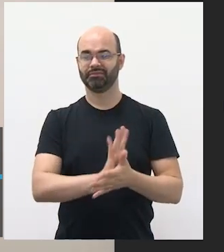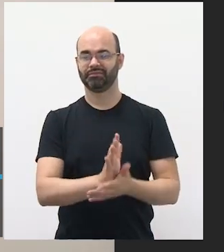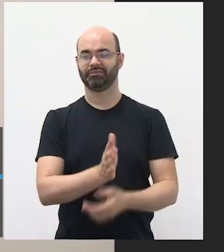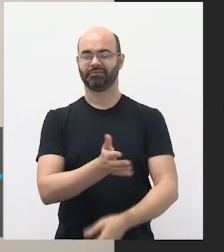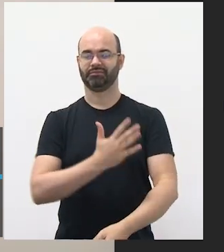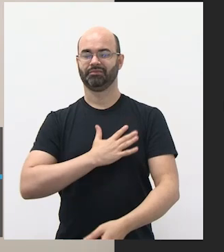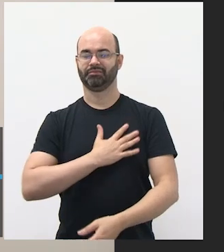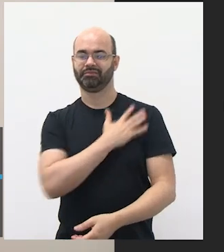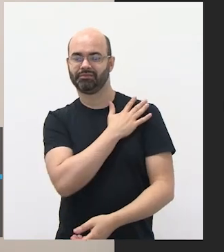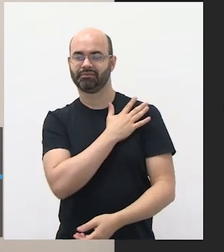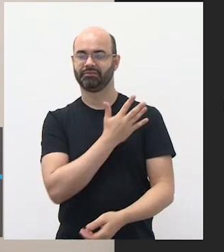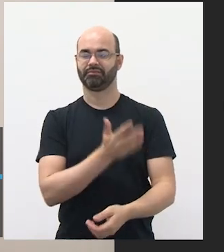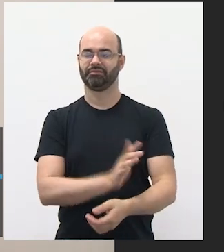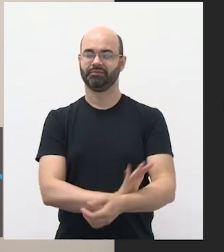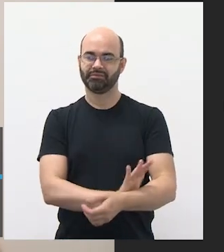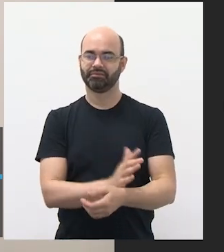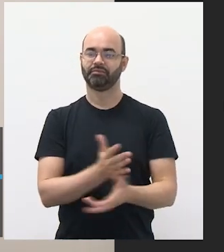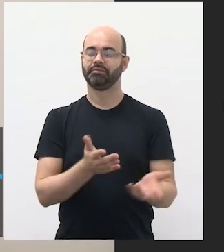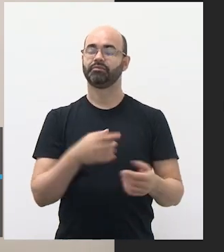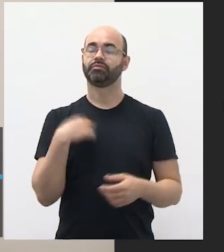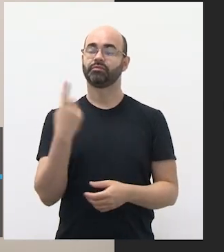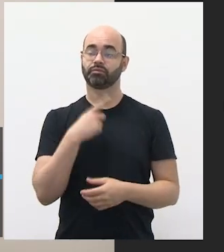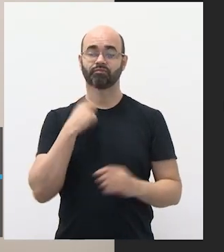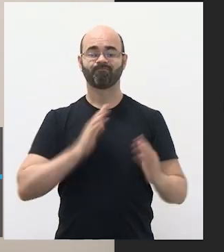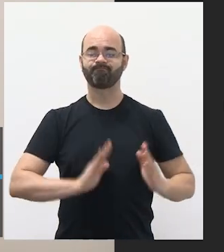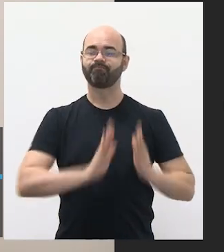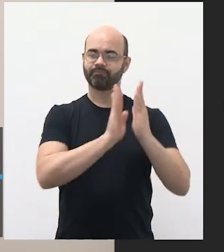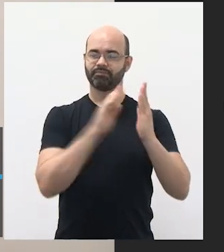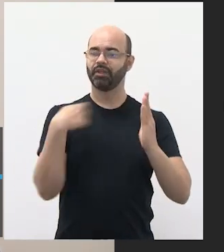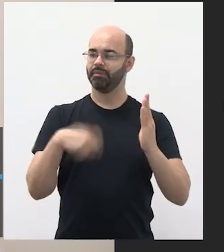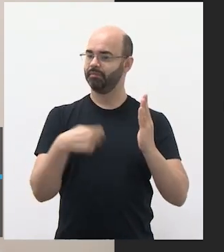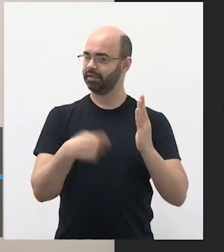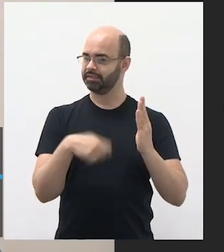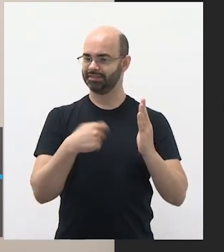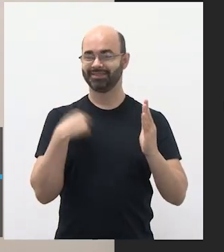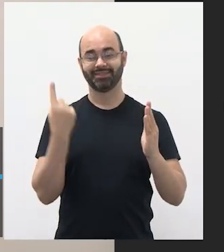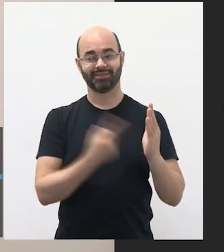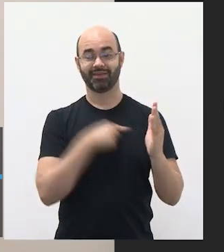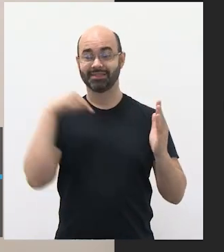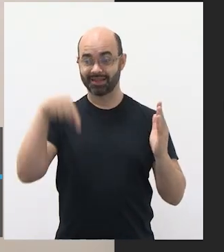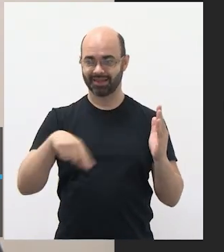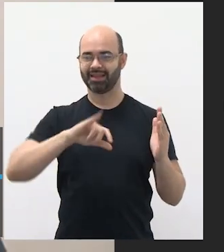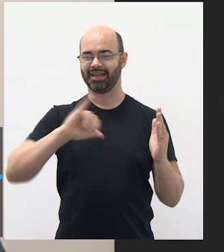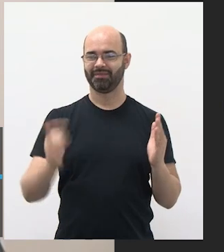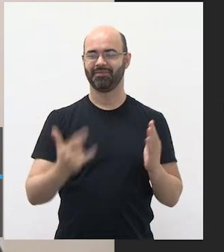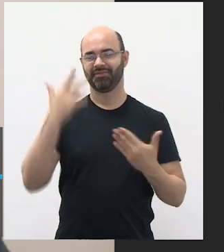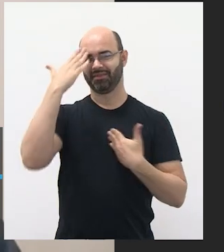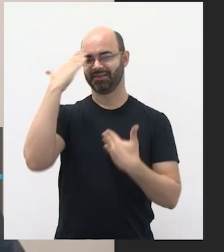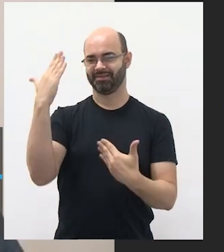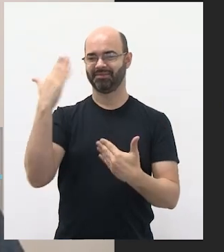dialogando. Não tem como fugir disso. Eu acho que isso é um ótimo espaço para isso. Obrigado, viu?